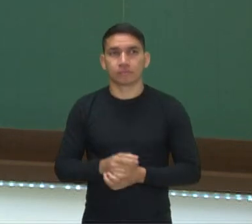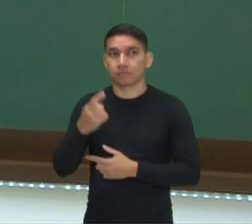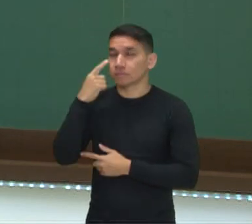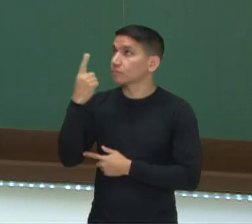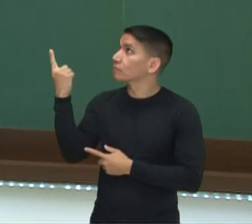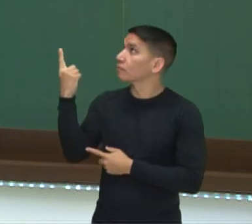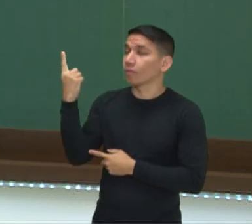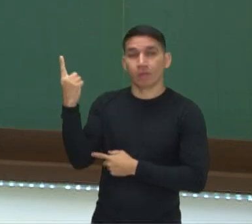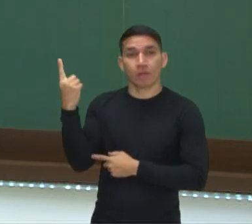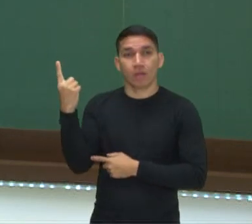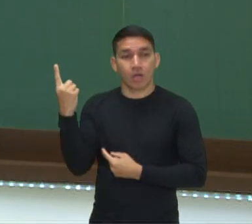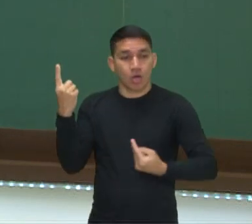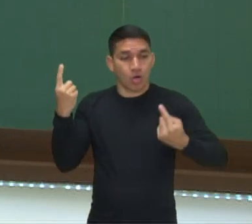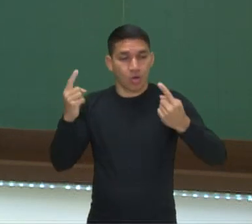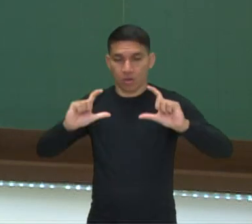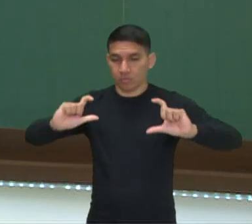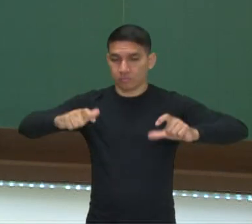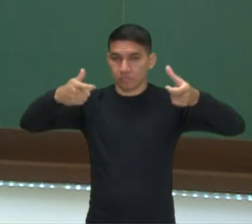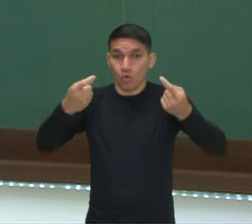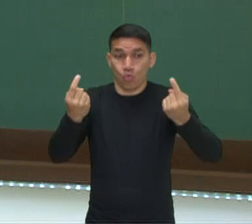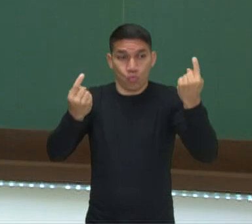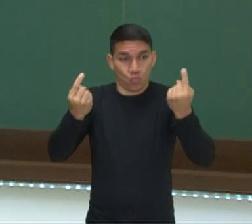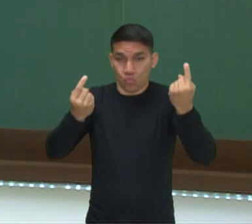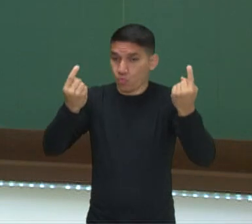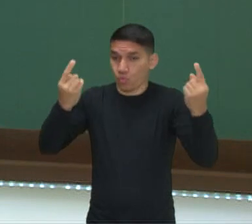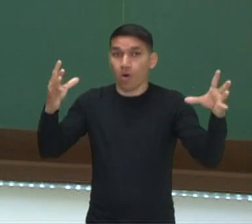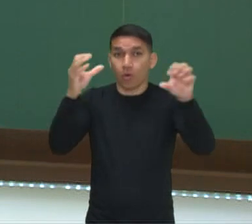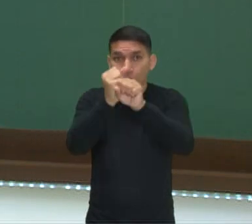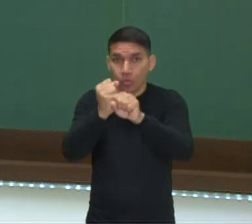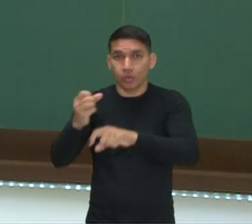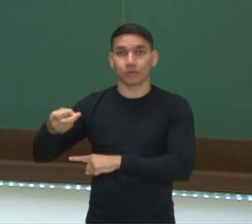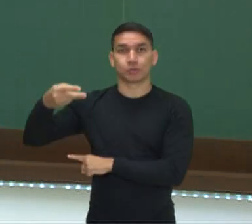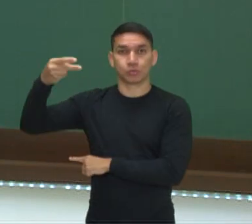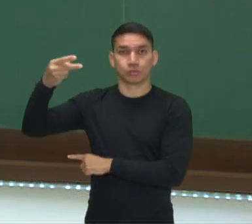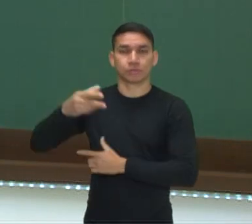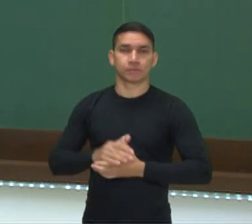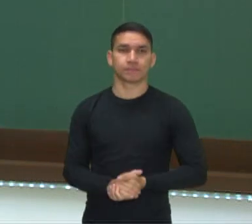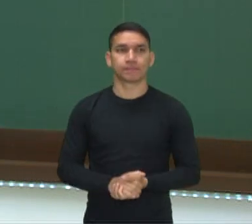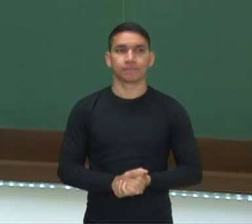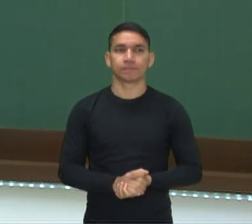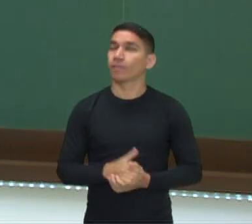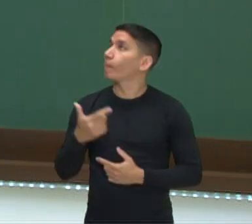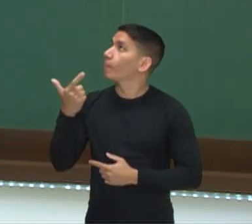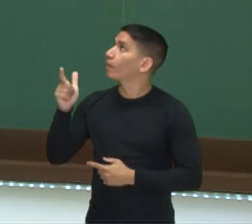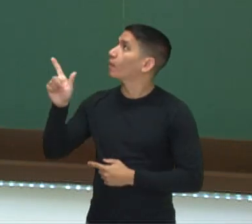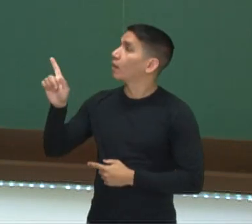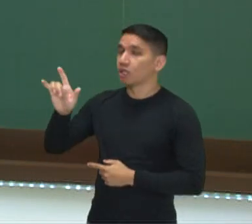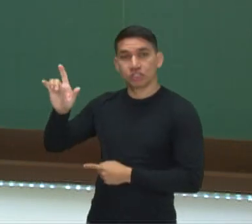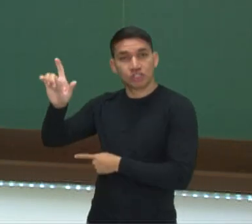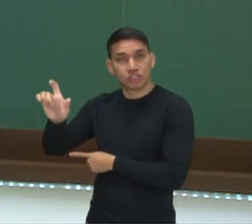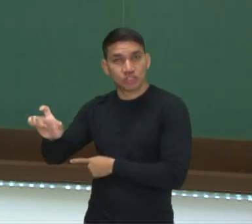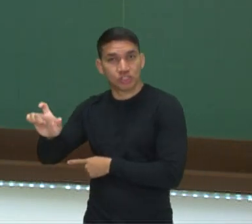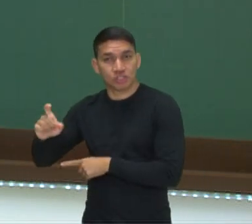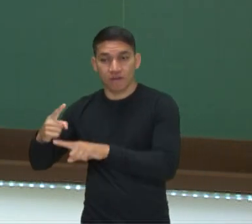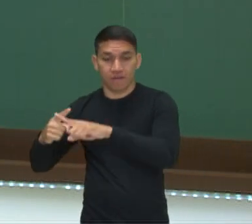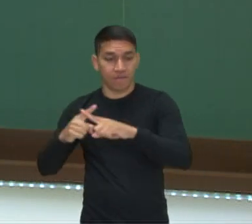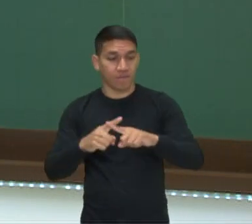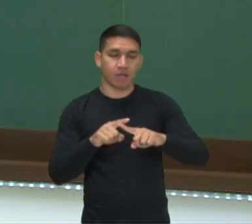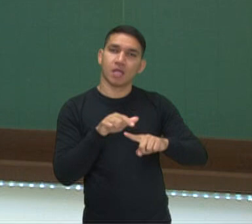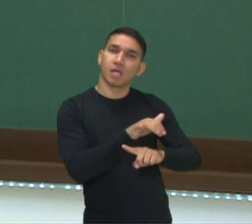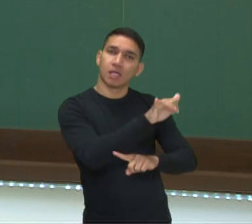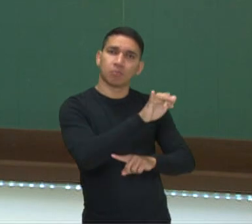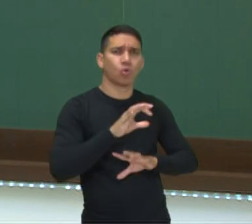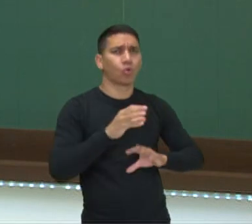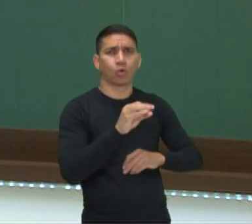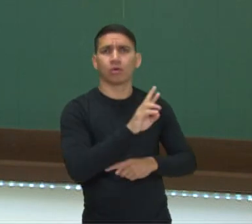x deu o expoente 2. Depois, x vezes y, xy. Todo mundo foi